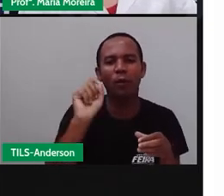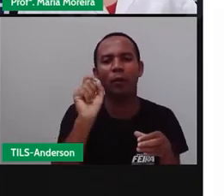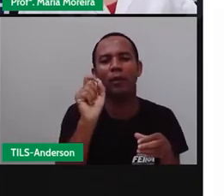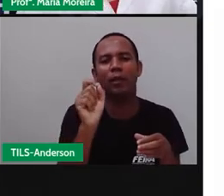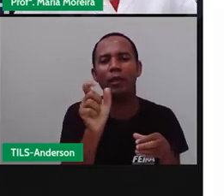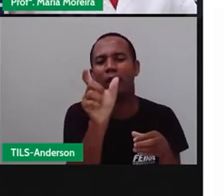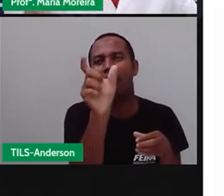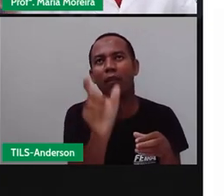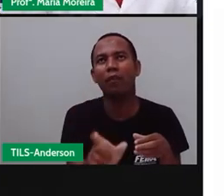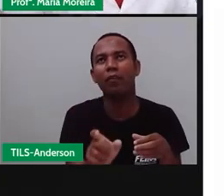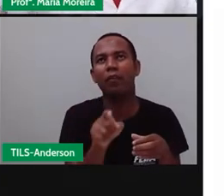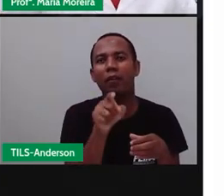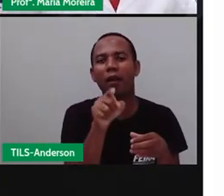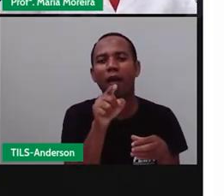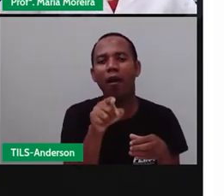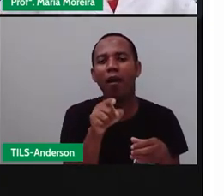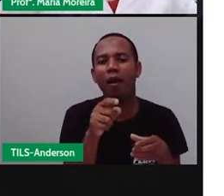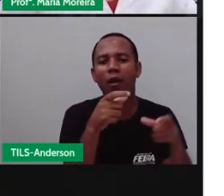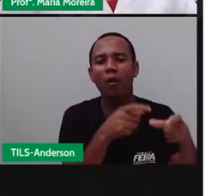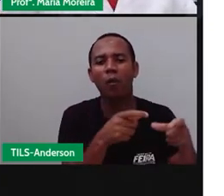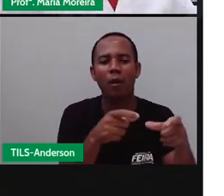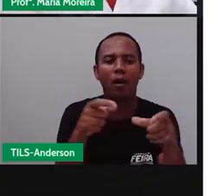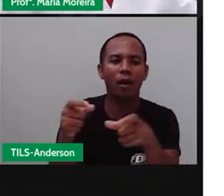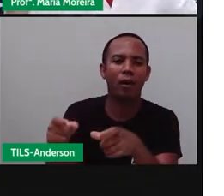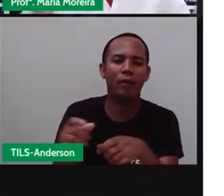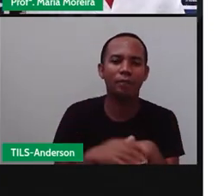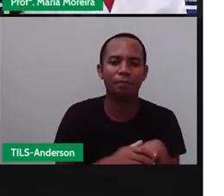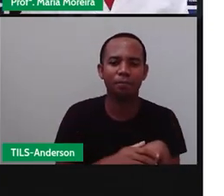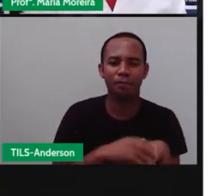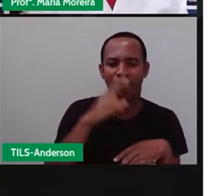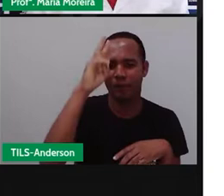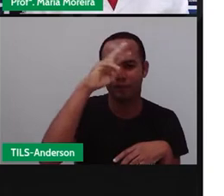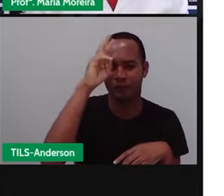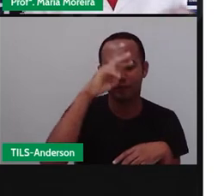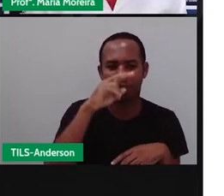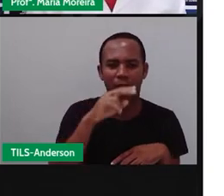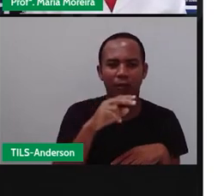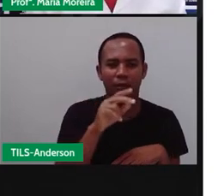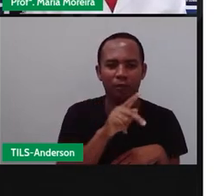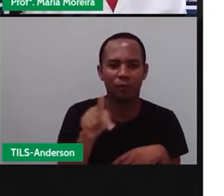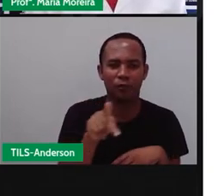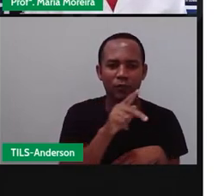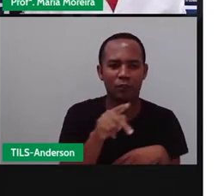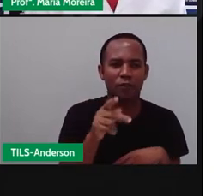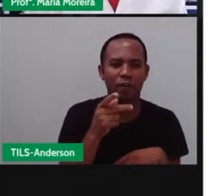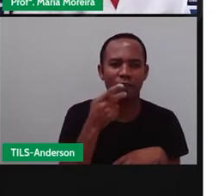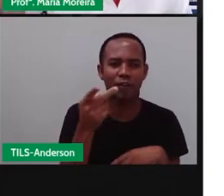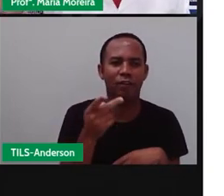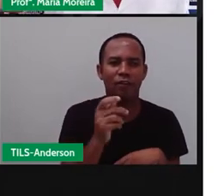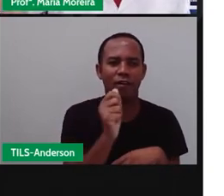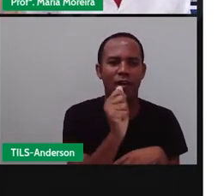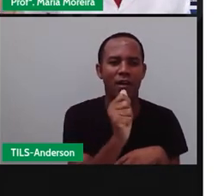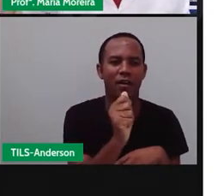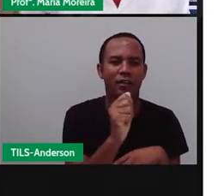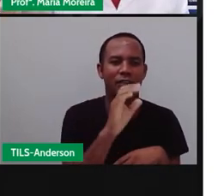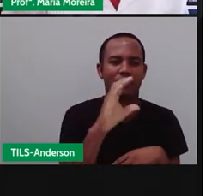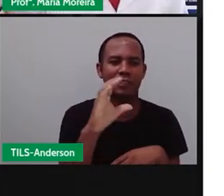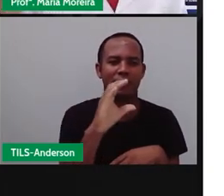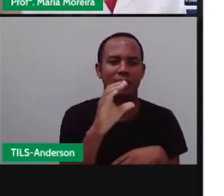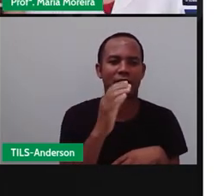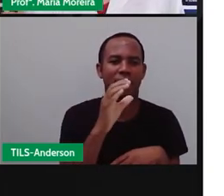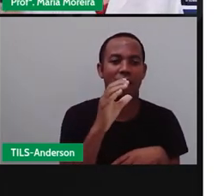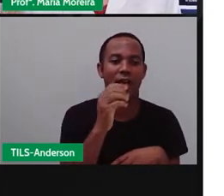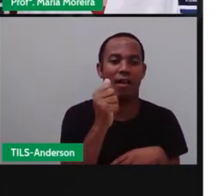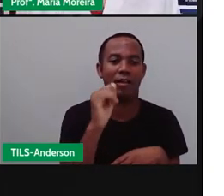identidade cultural e agrária de cada região. Lembra quando a Pro falou sobre o açaí? O açaí é uma característica o